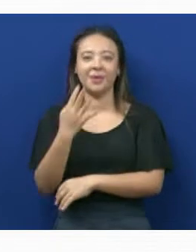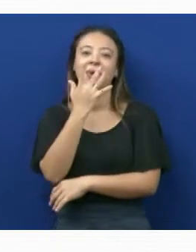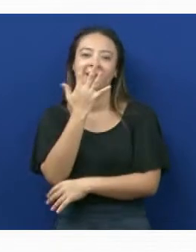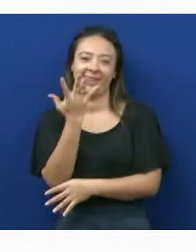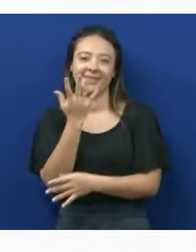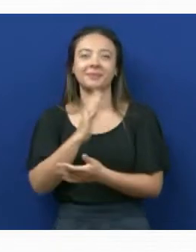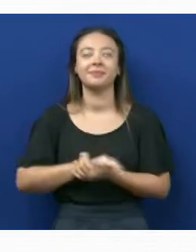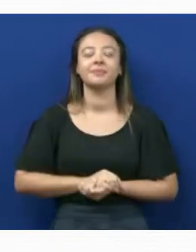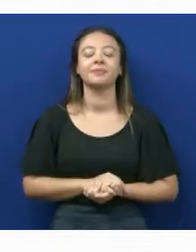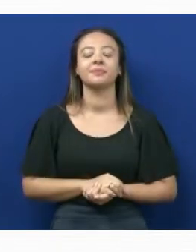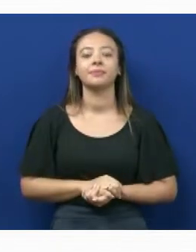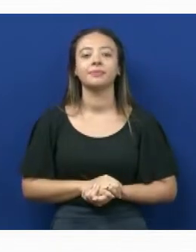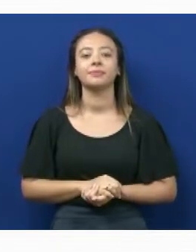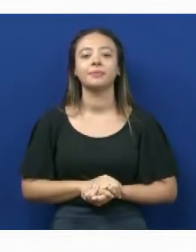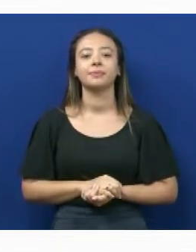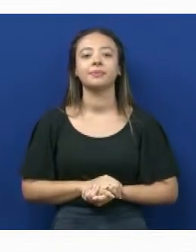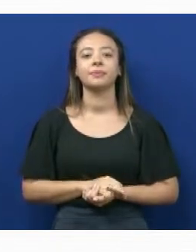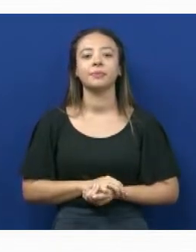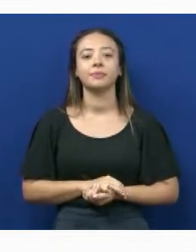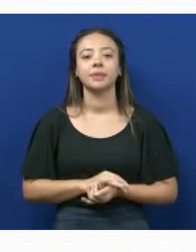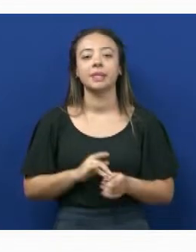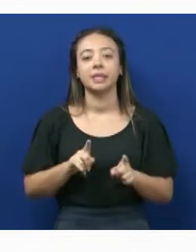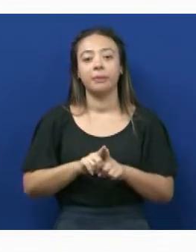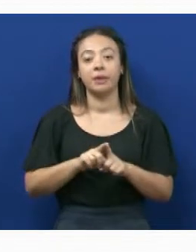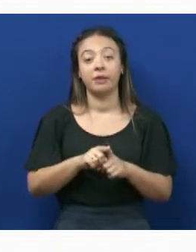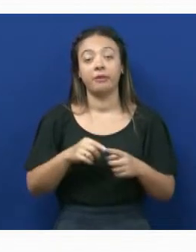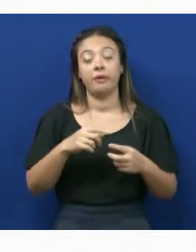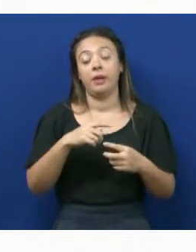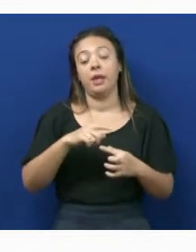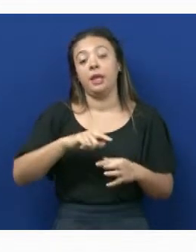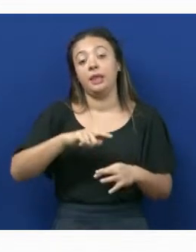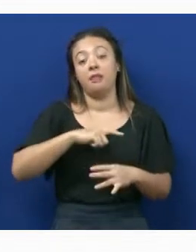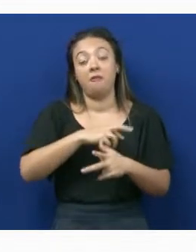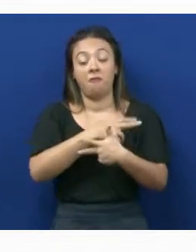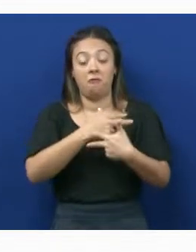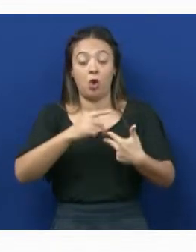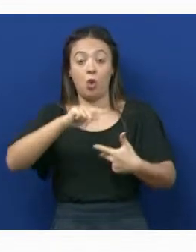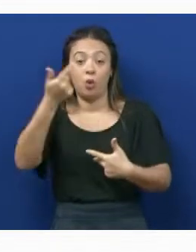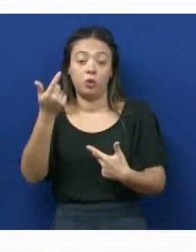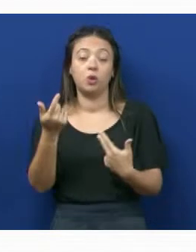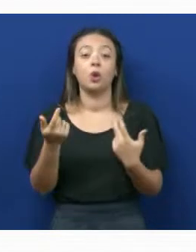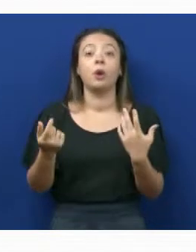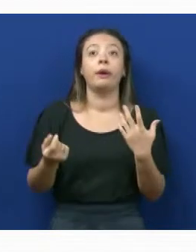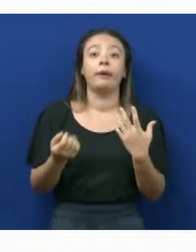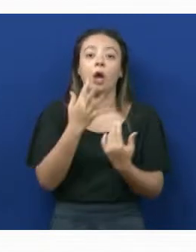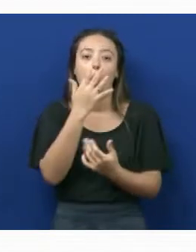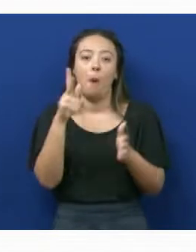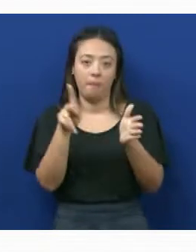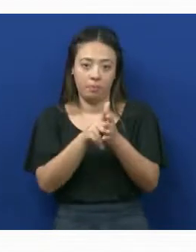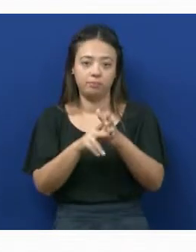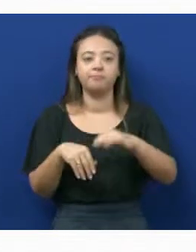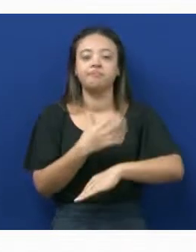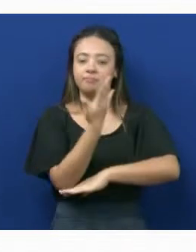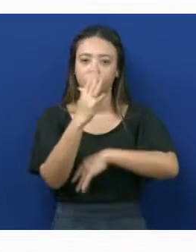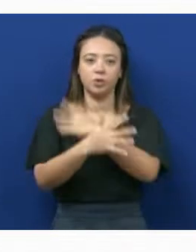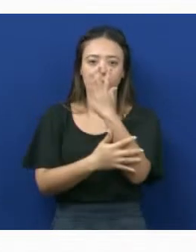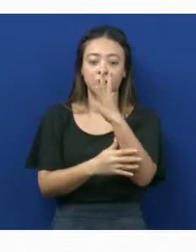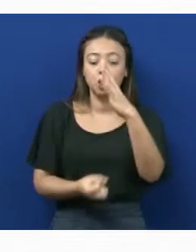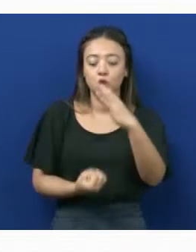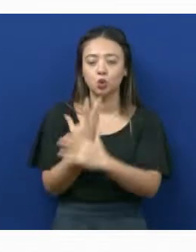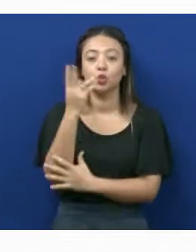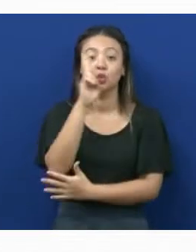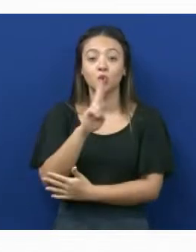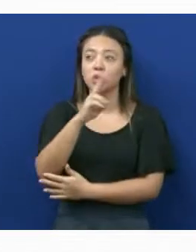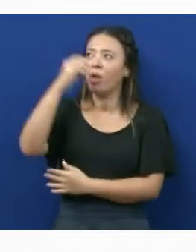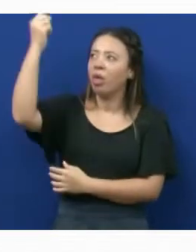outra coisa, pessoal, além dessas cores naturais que vêm da natureza, que é o arco-íris formado pela luz, tal, os